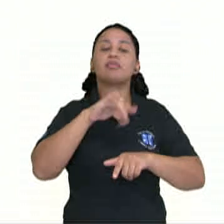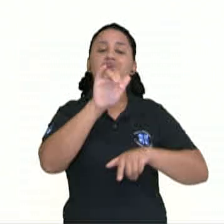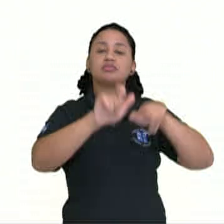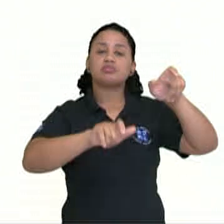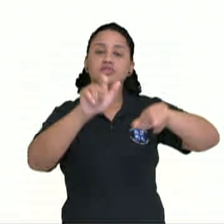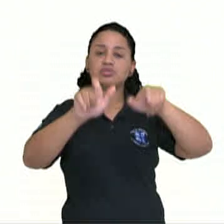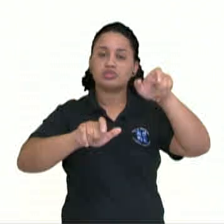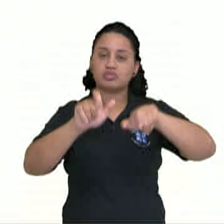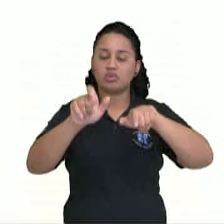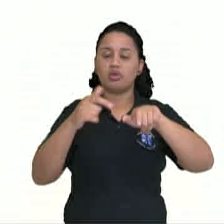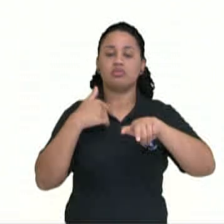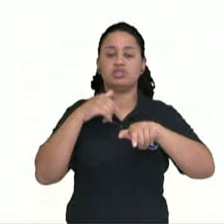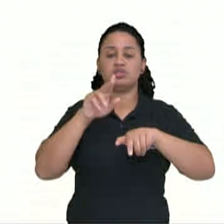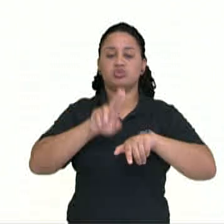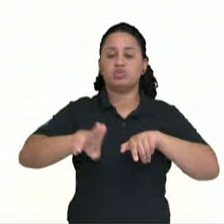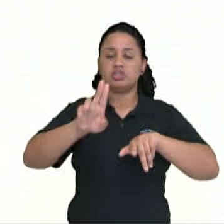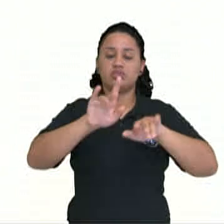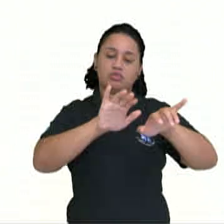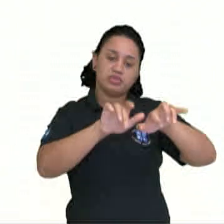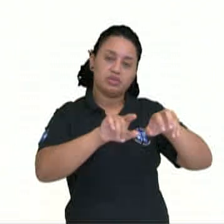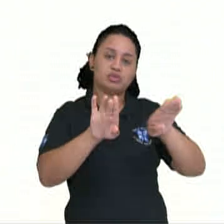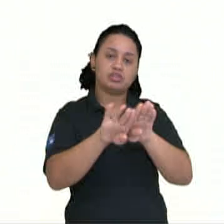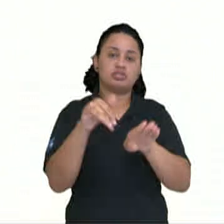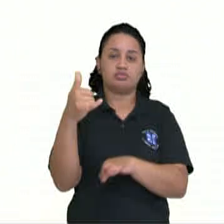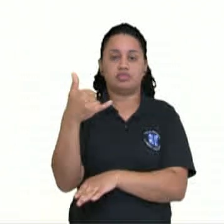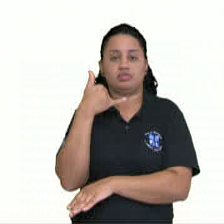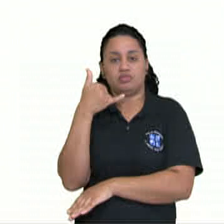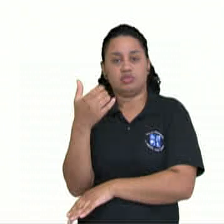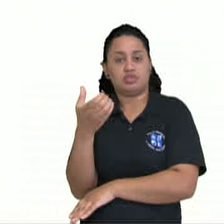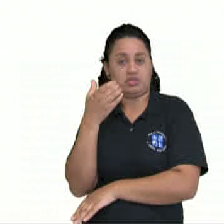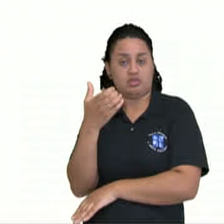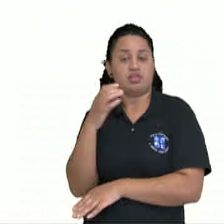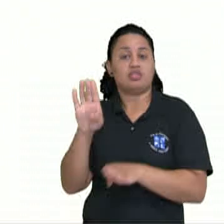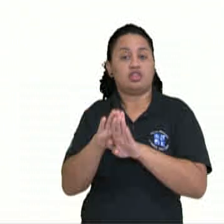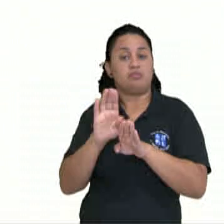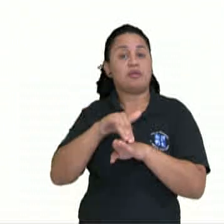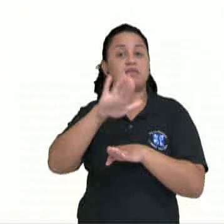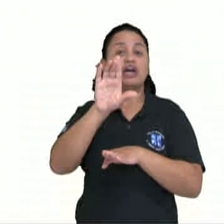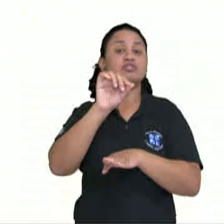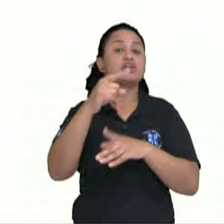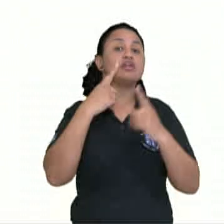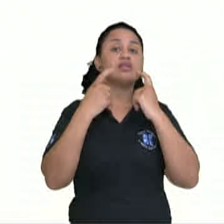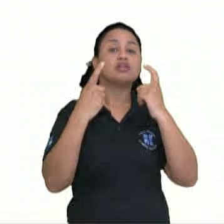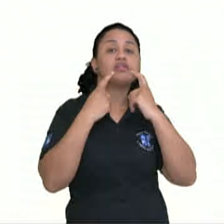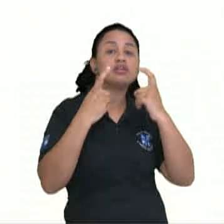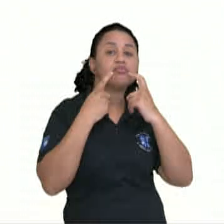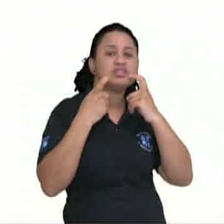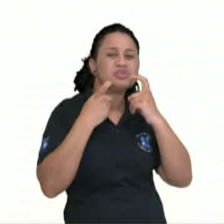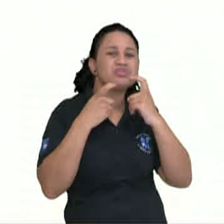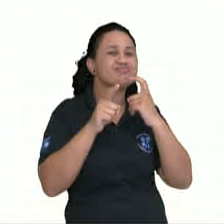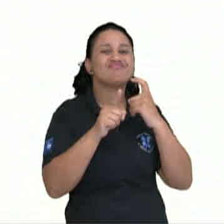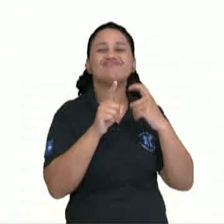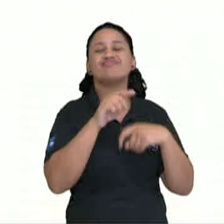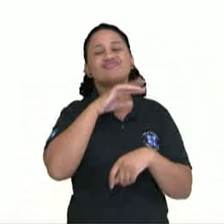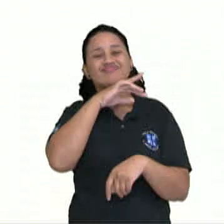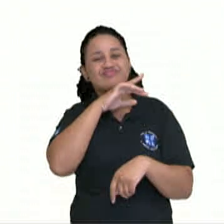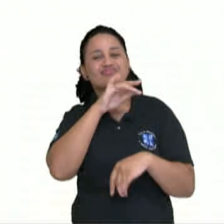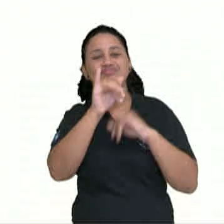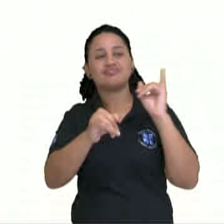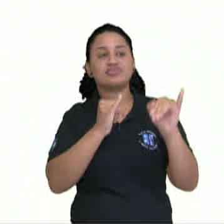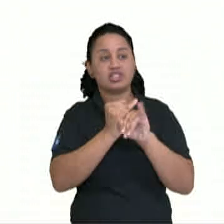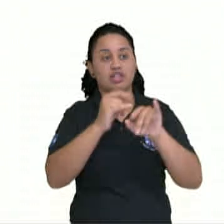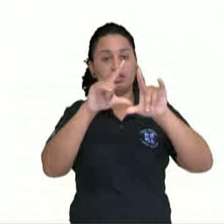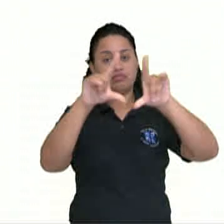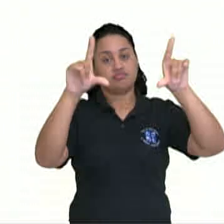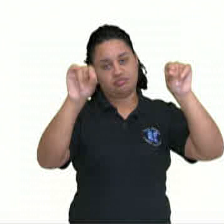gente fazendo tudo pelo computador ou celular, também aumentaram as reclamações sobre os serviços. Releia o trecho,